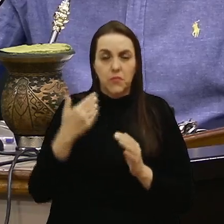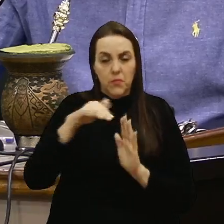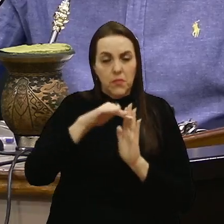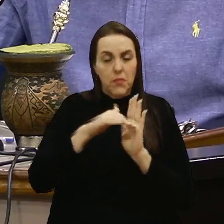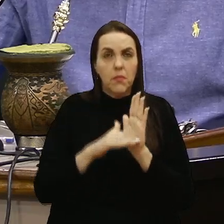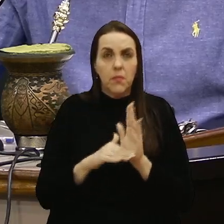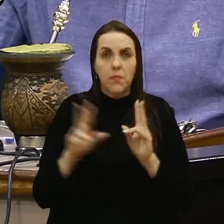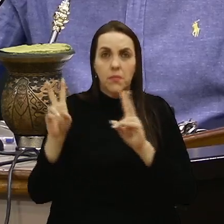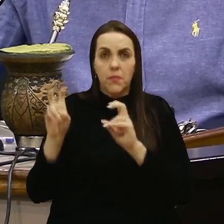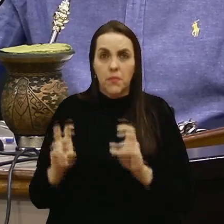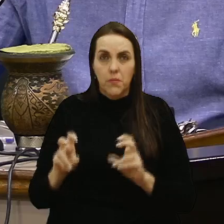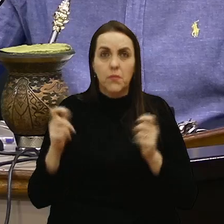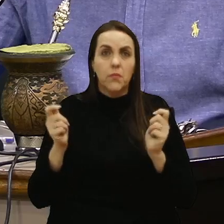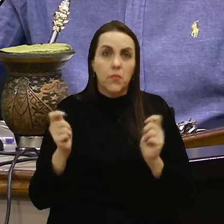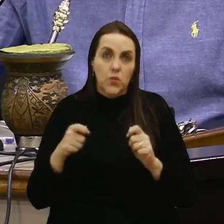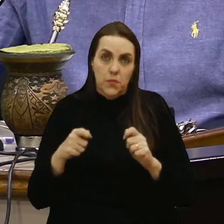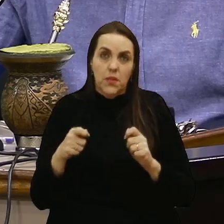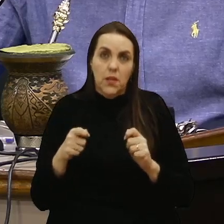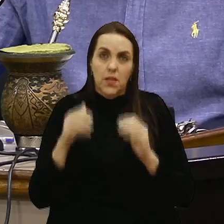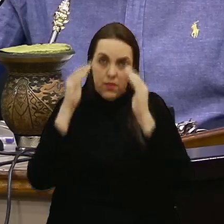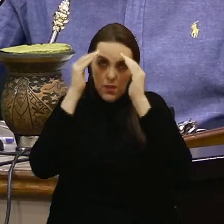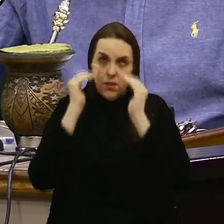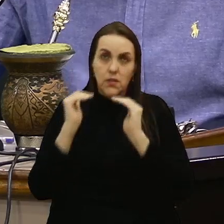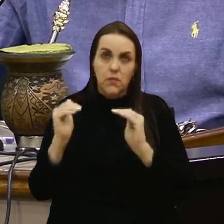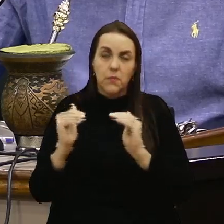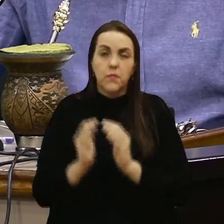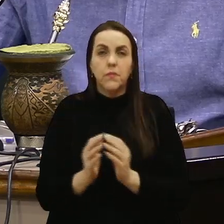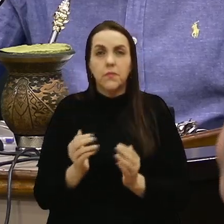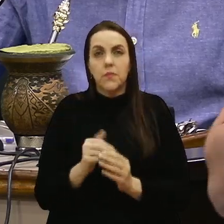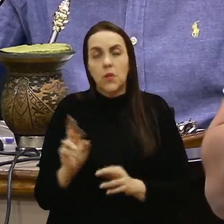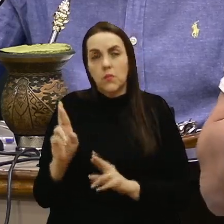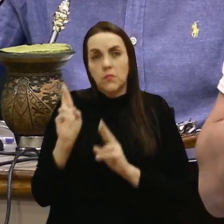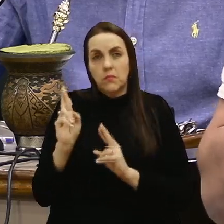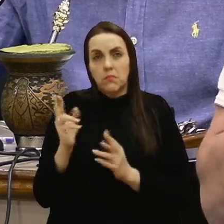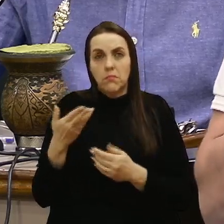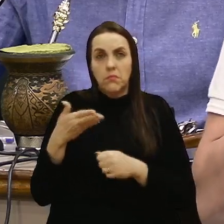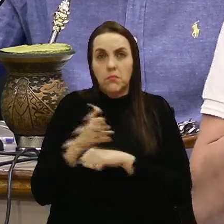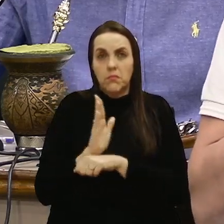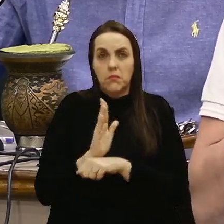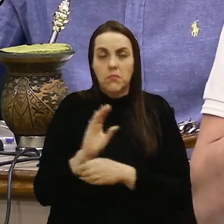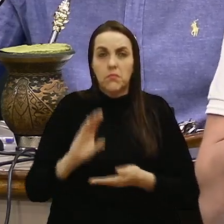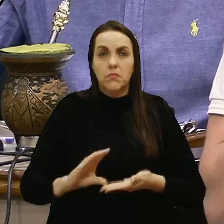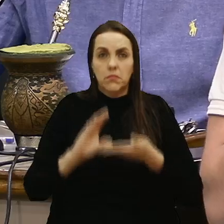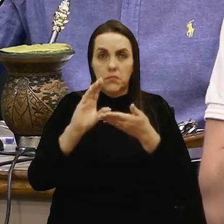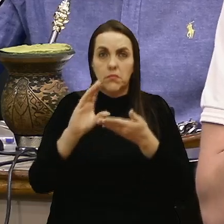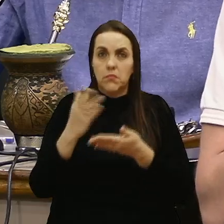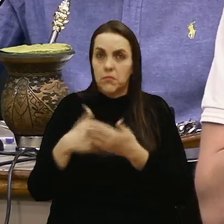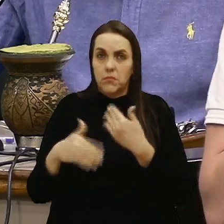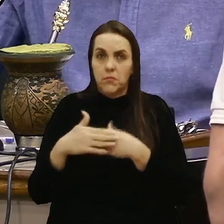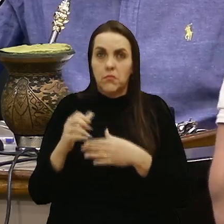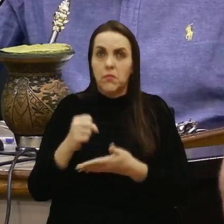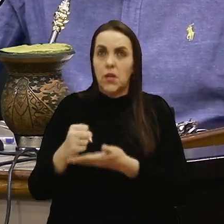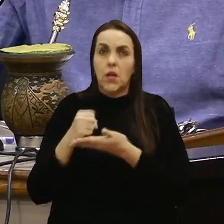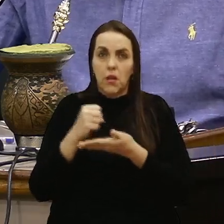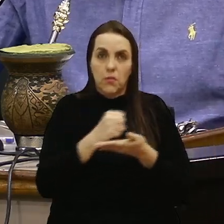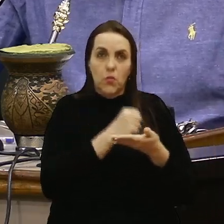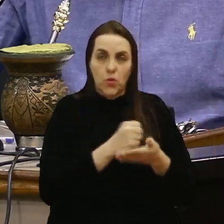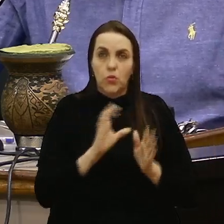ser respeitados. Então, eu espero aprovar esse conselho por unanimidade, conto com o apoio dos